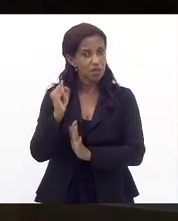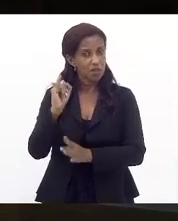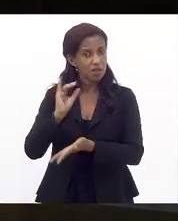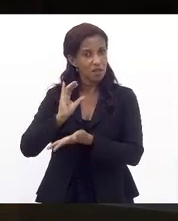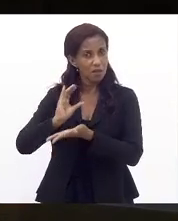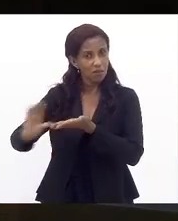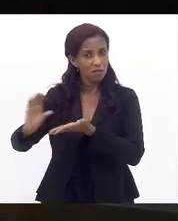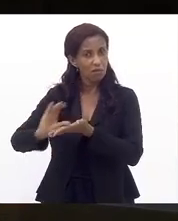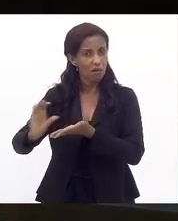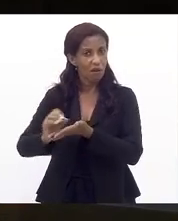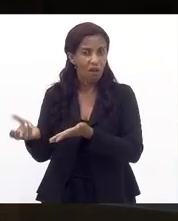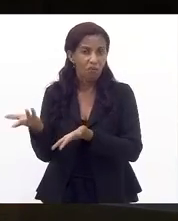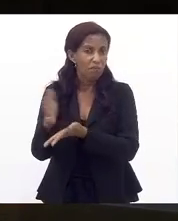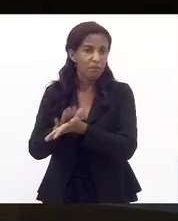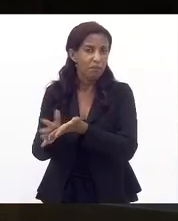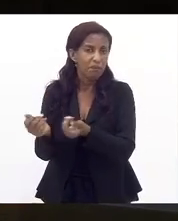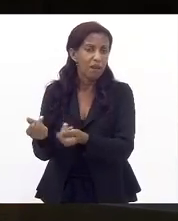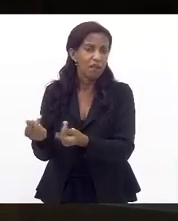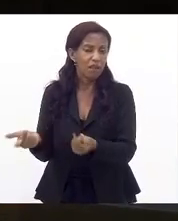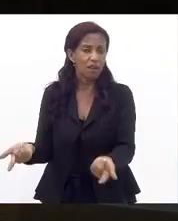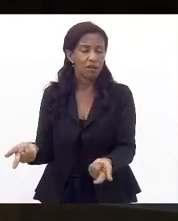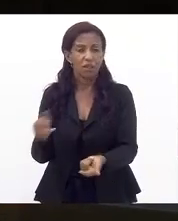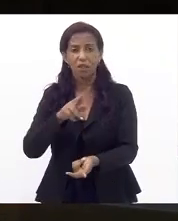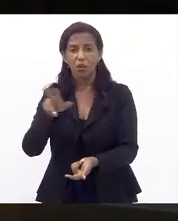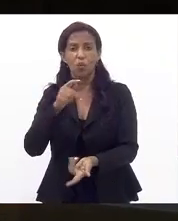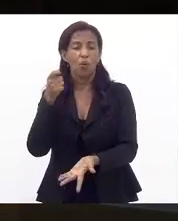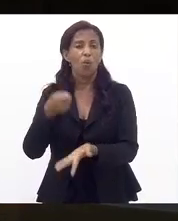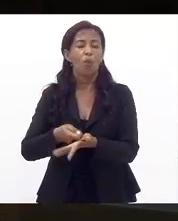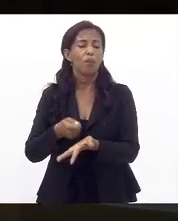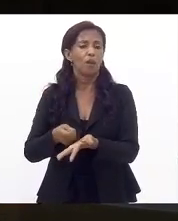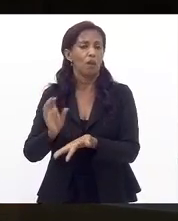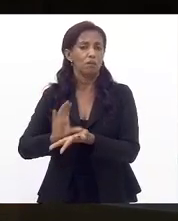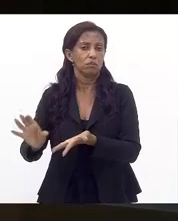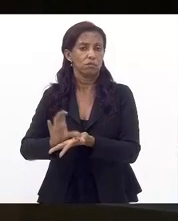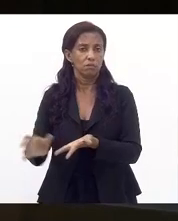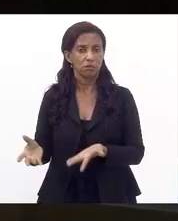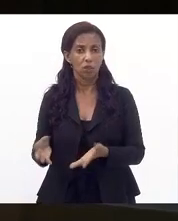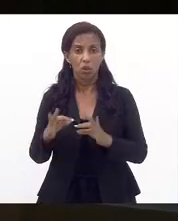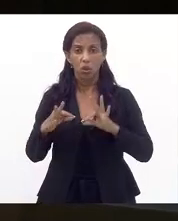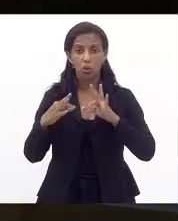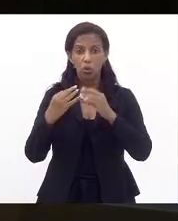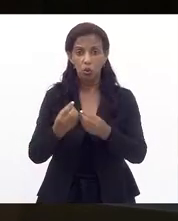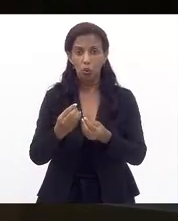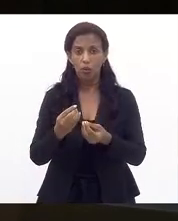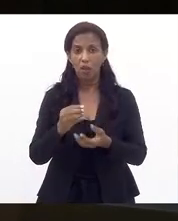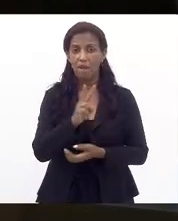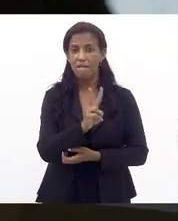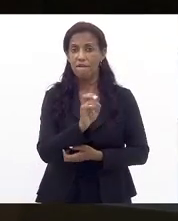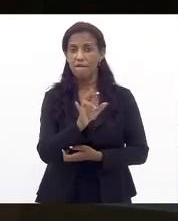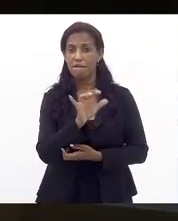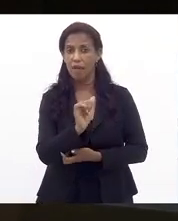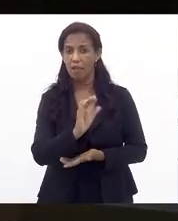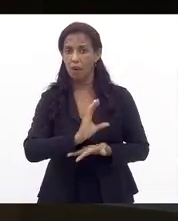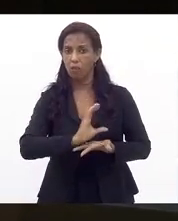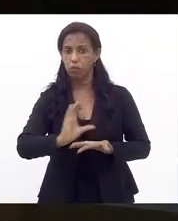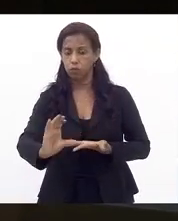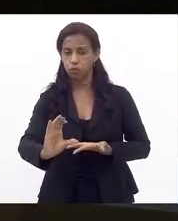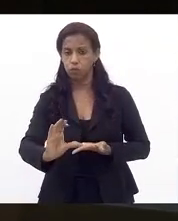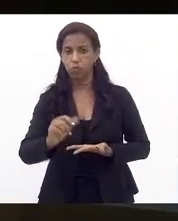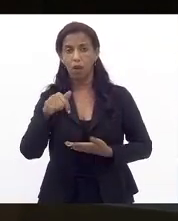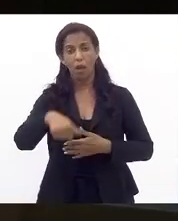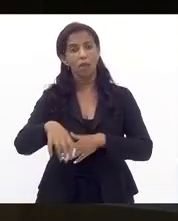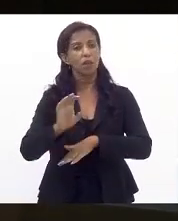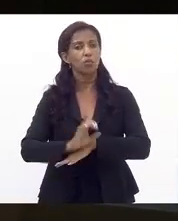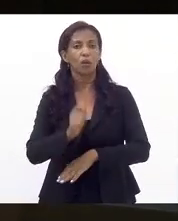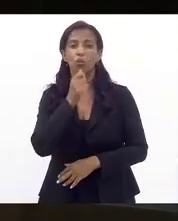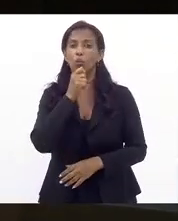contribui contribuiu para nada então ele não é obrigado a contribuir todas as verbas que não é por exemplo aqui